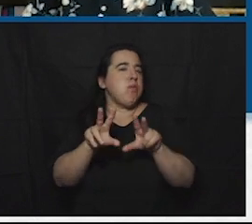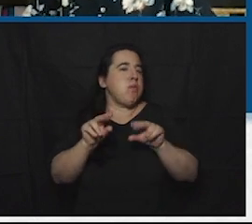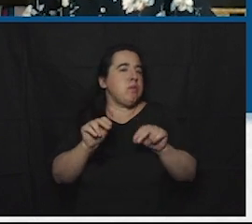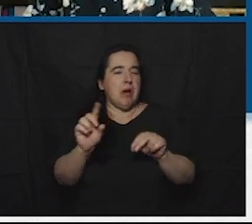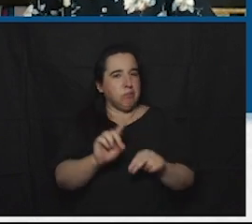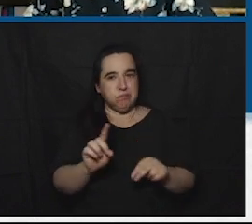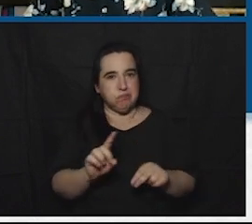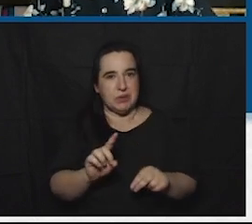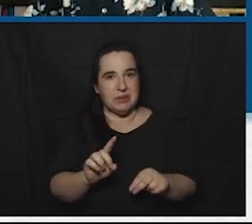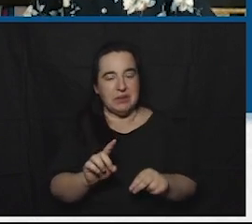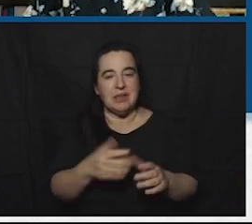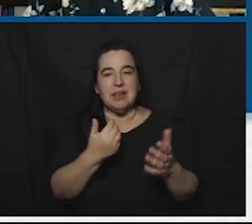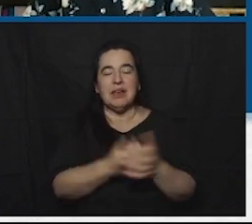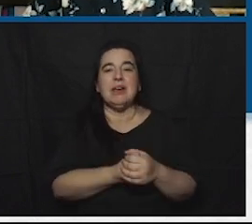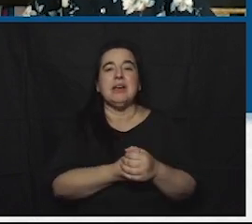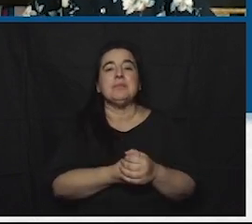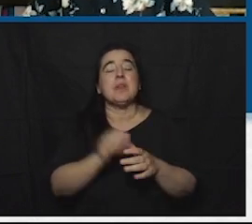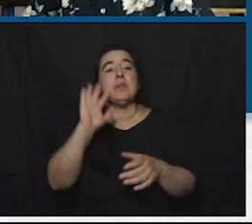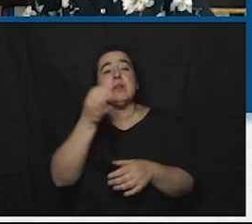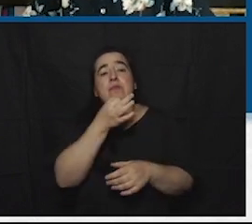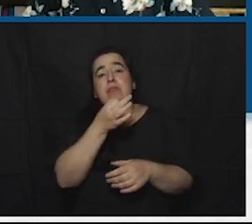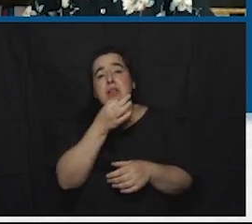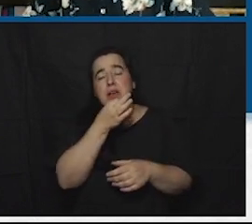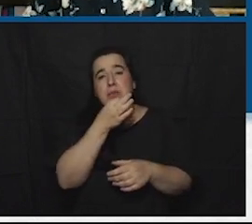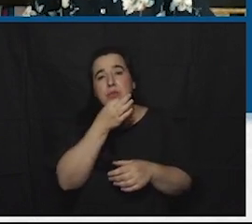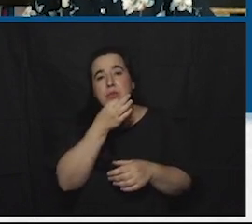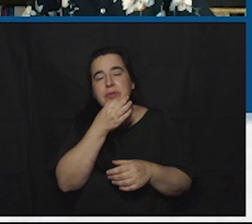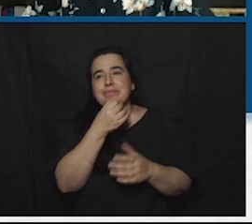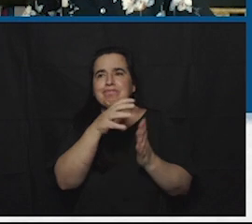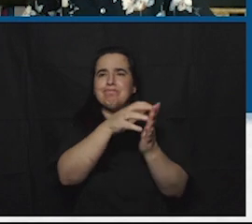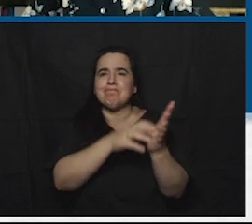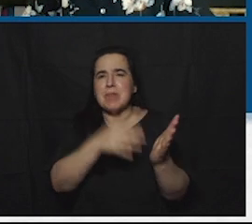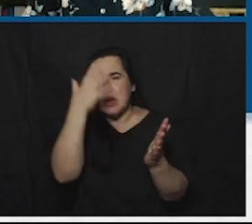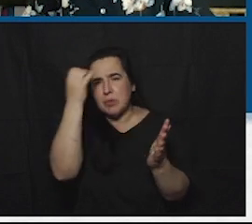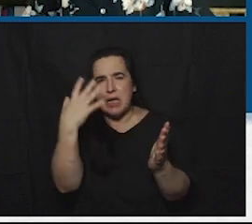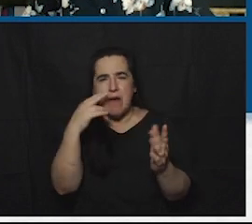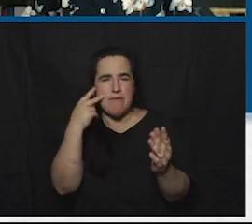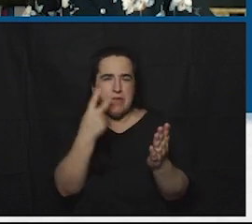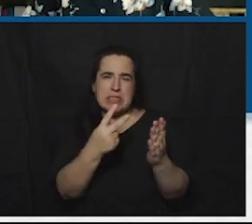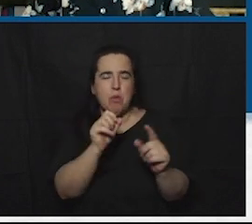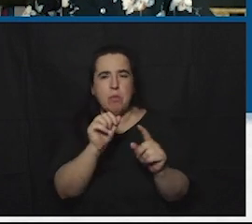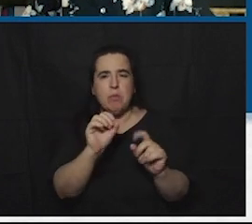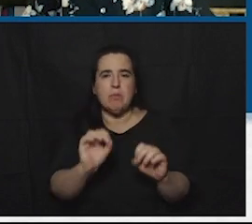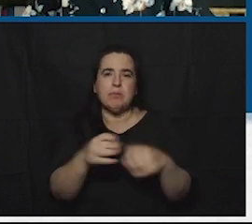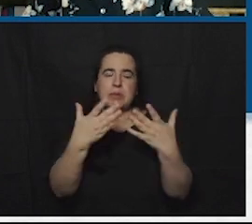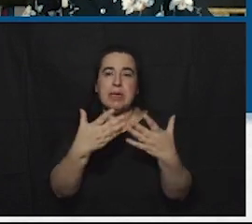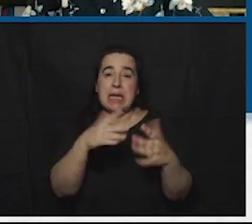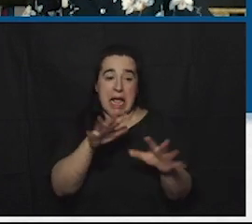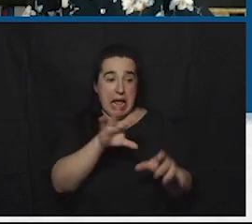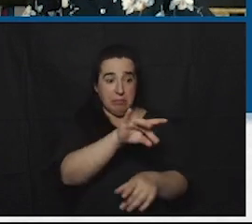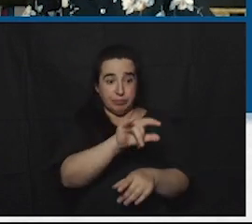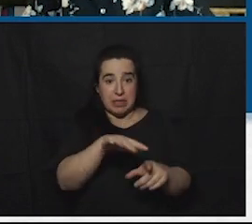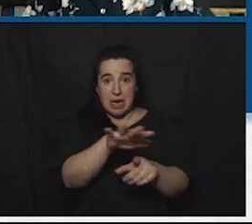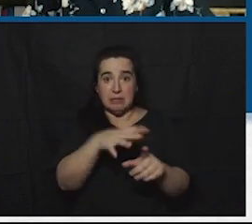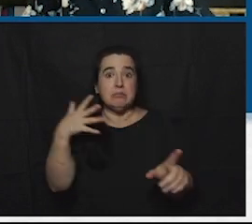embaixo na zona perto de Jerusalém. Quando falamos aqui, portanto, nesta interpretação, temos esta visão, primeira visão, que esta foi a terra que foi atacada, a